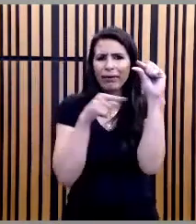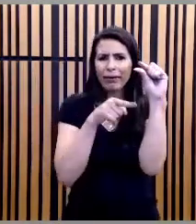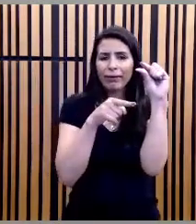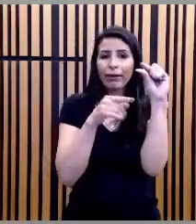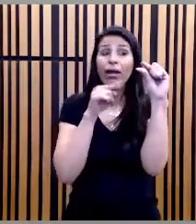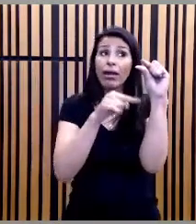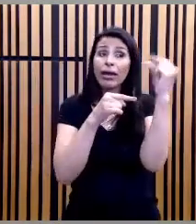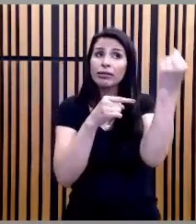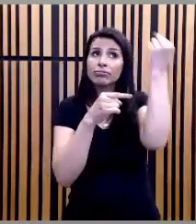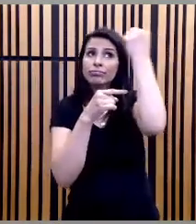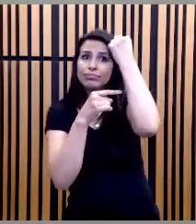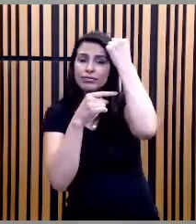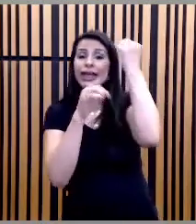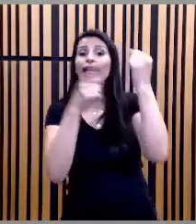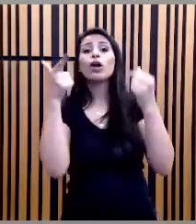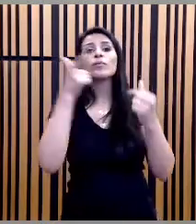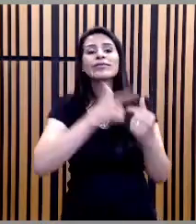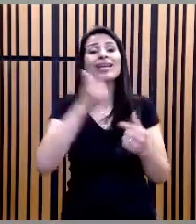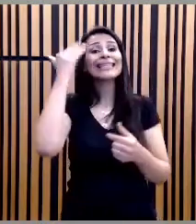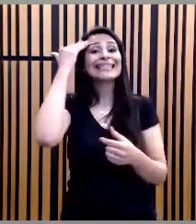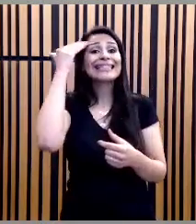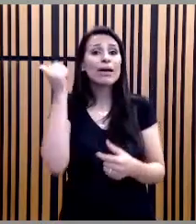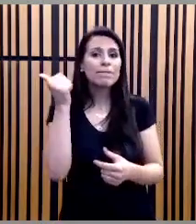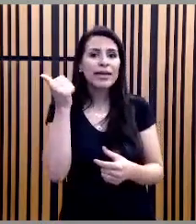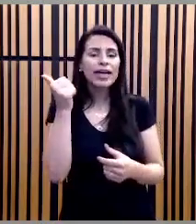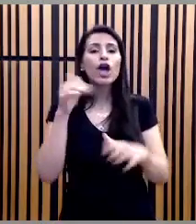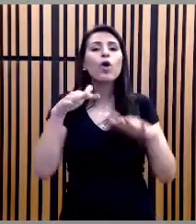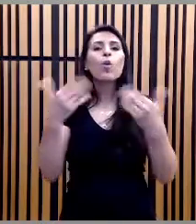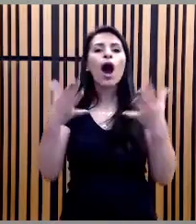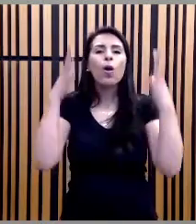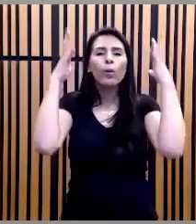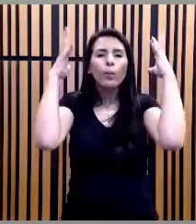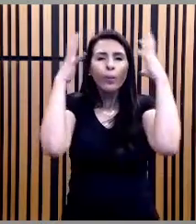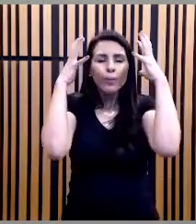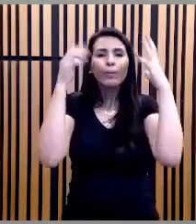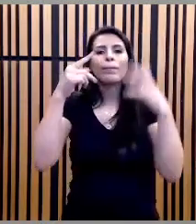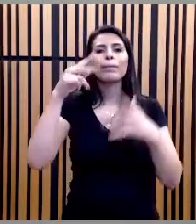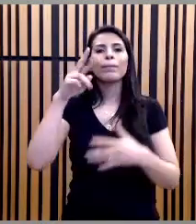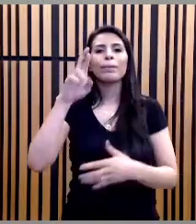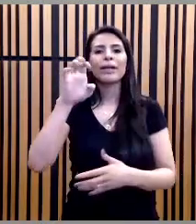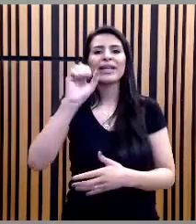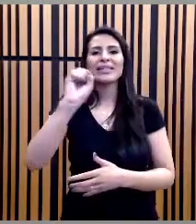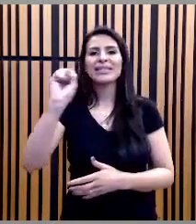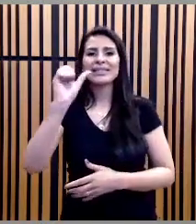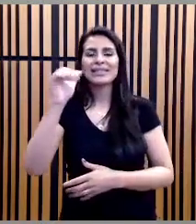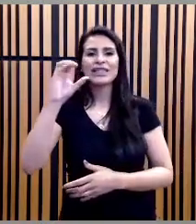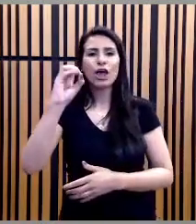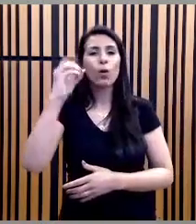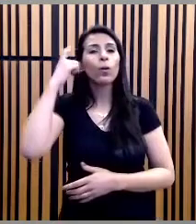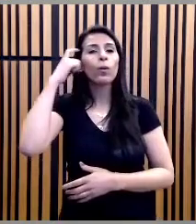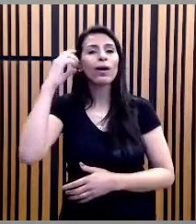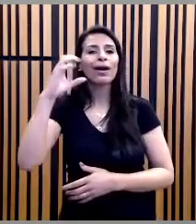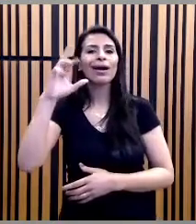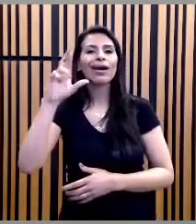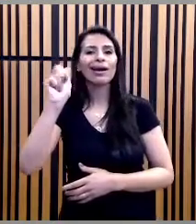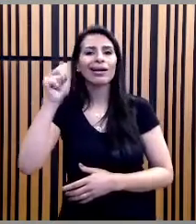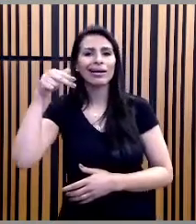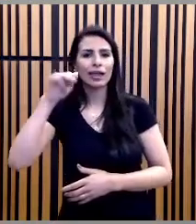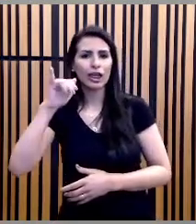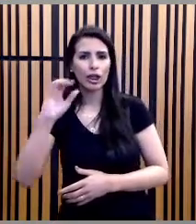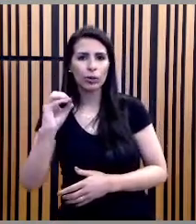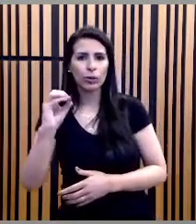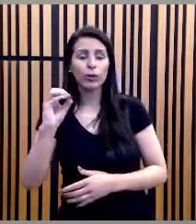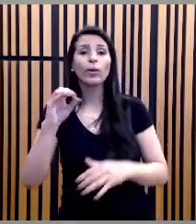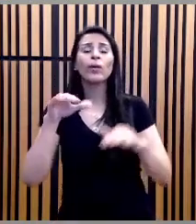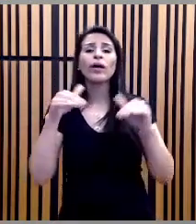pressão intracraniana, onde o médico ele faz um mínimo de inserção ali com bisturi, o necessário para implantar esse chip